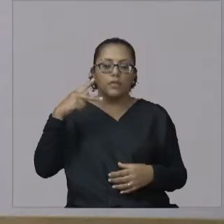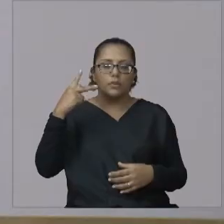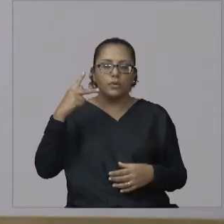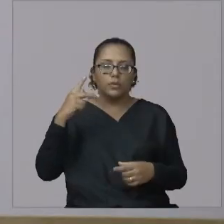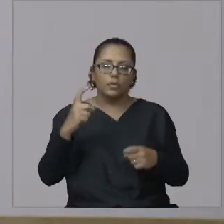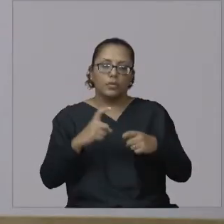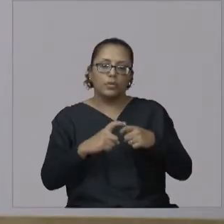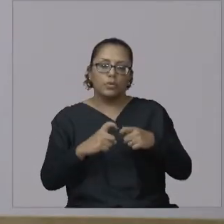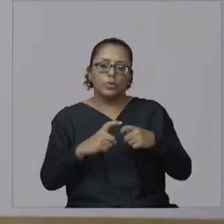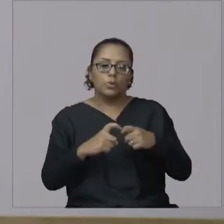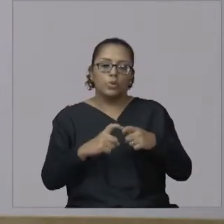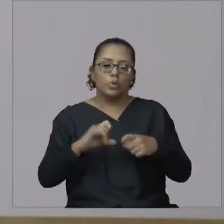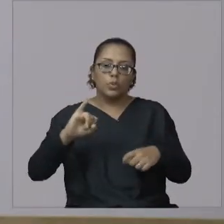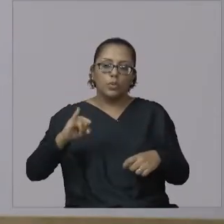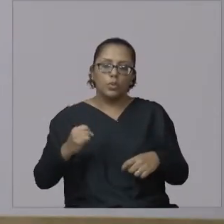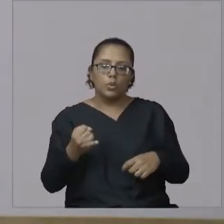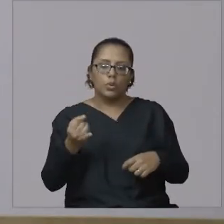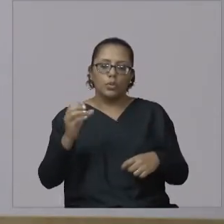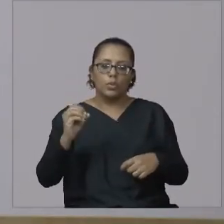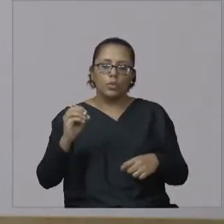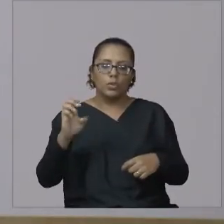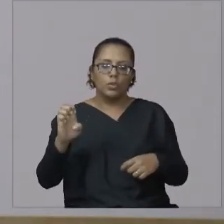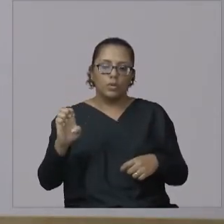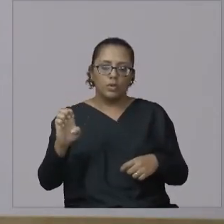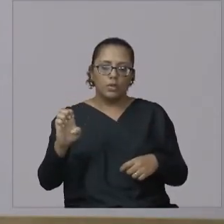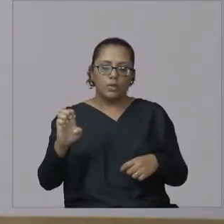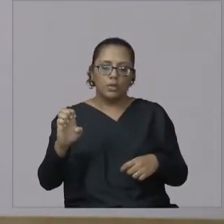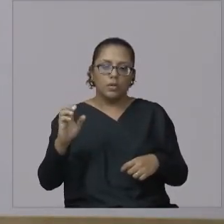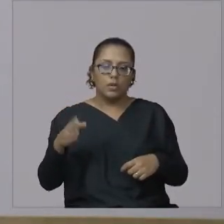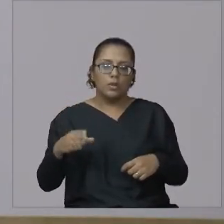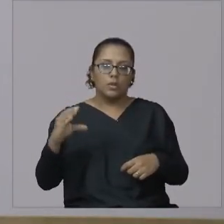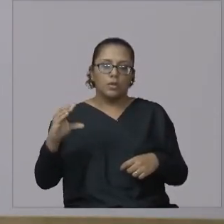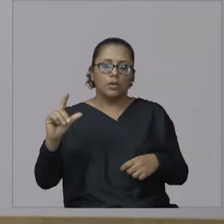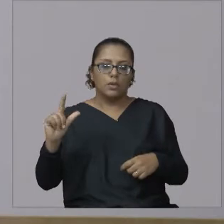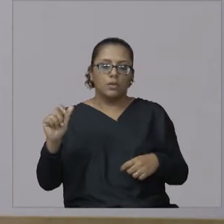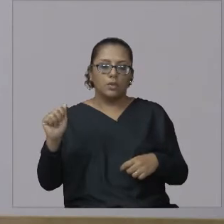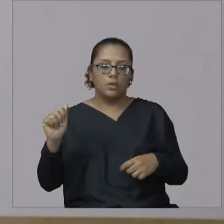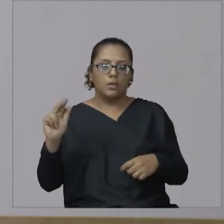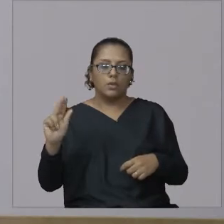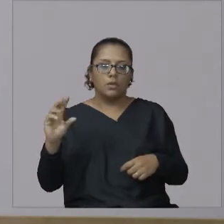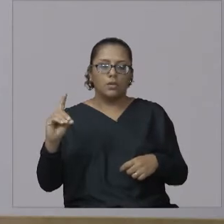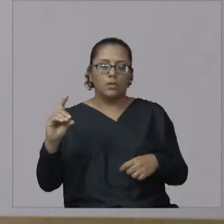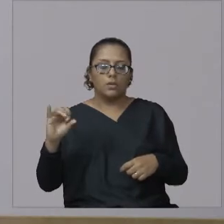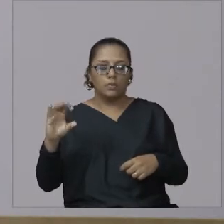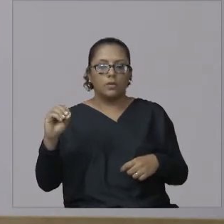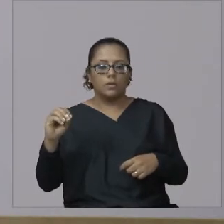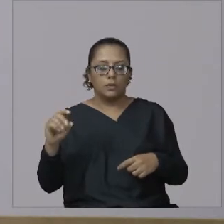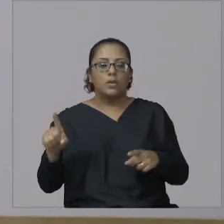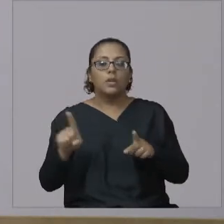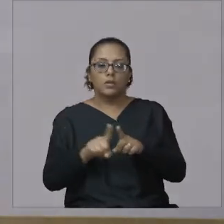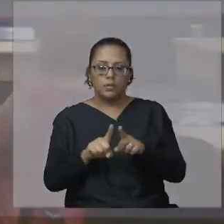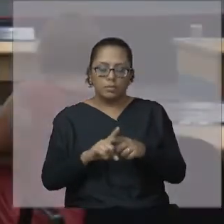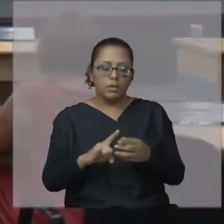Dr. José Cláudio, por favor, que faça a rúbrica das cédulas para o primeiro